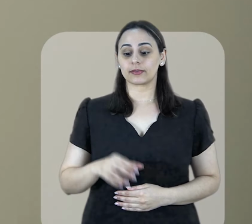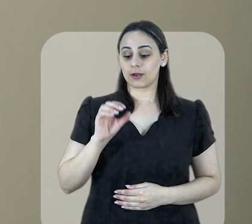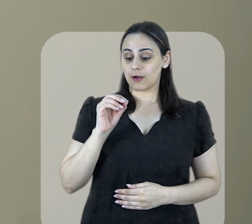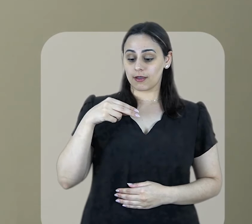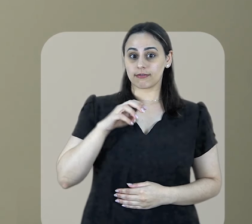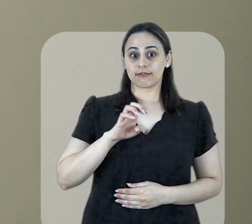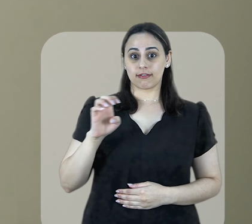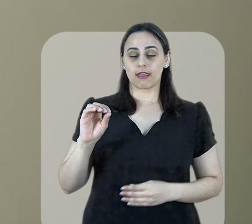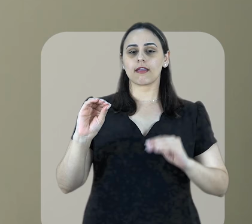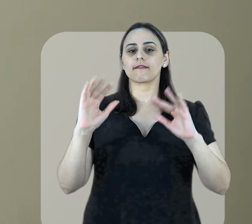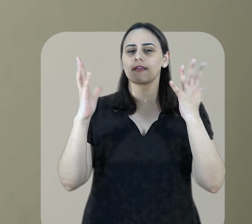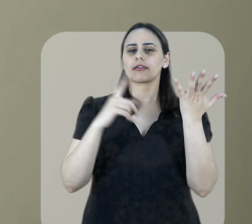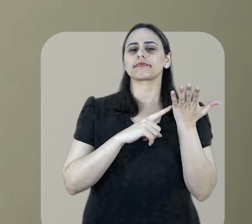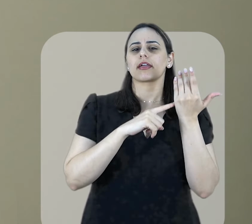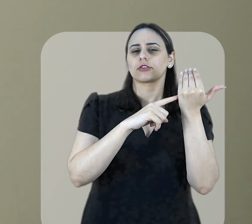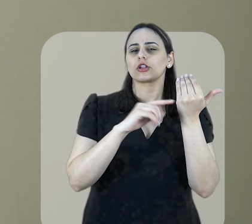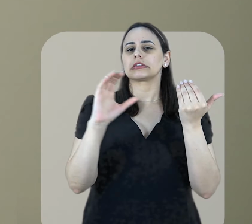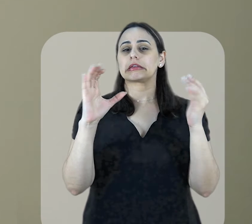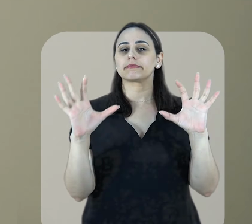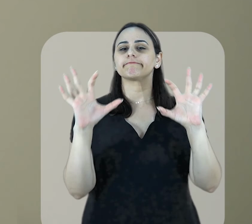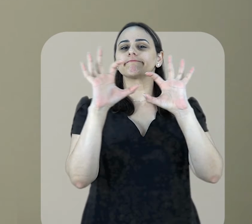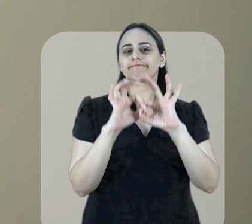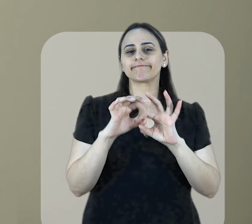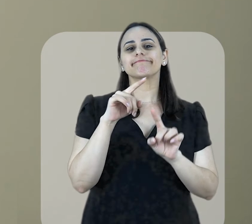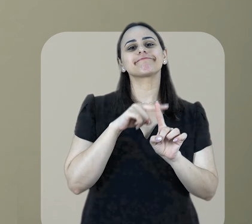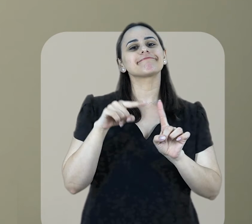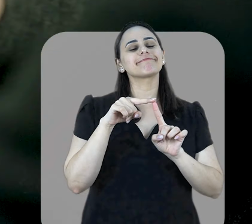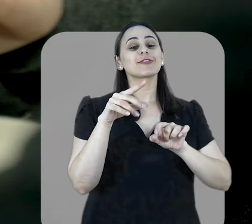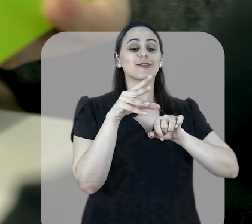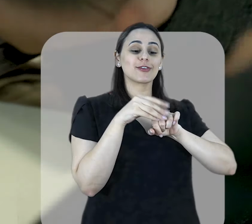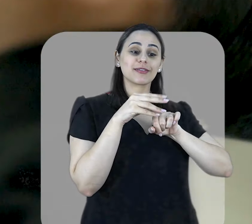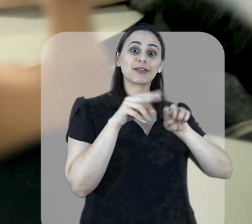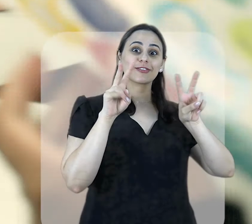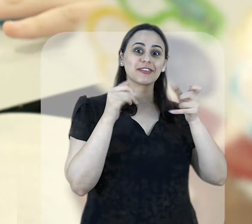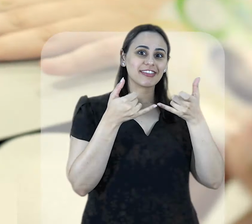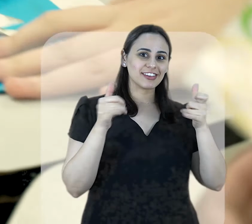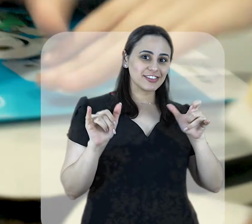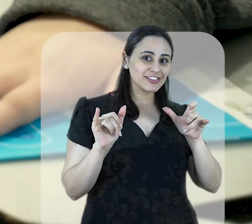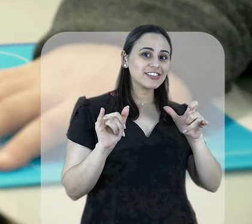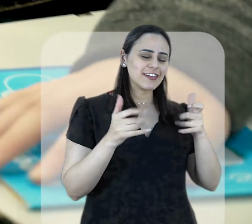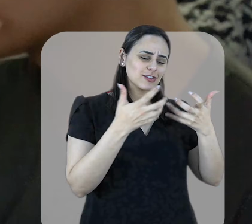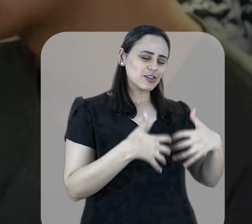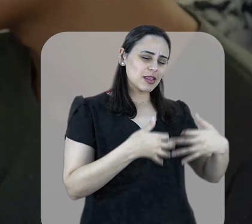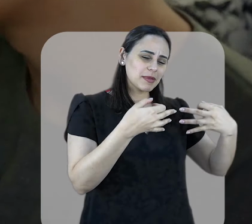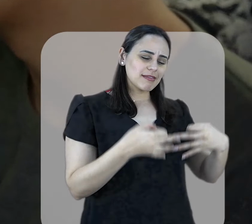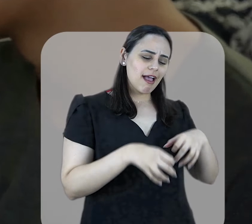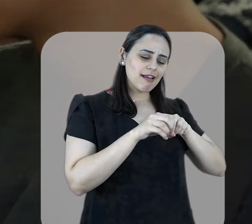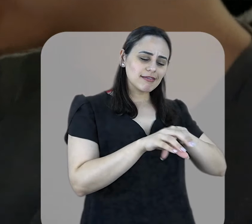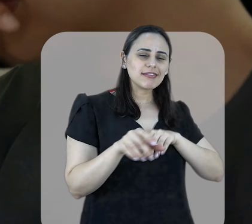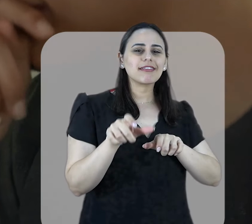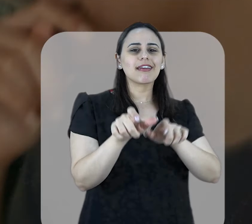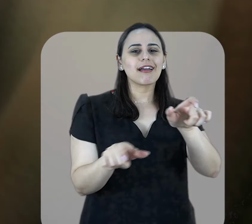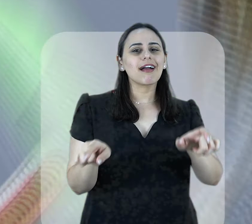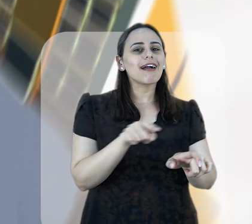ONE é um evento técnico-científico que visa compartilhar o conhecimento sobre eficiência energética nas novas